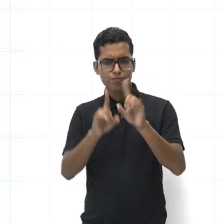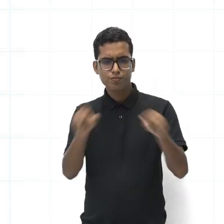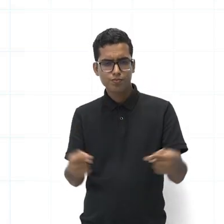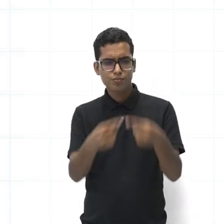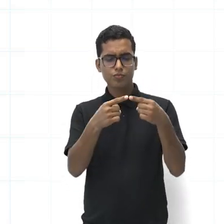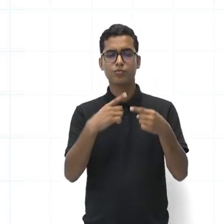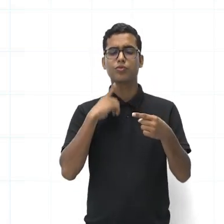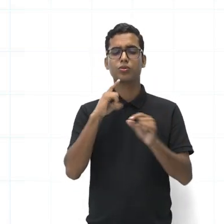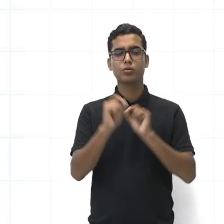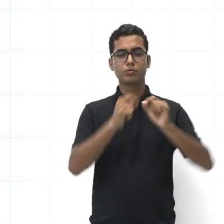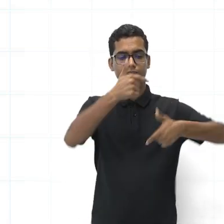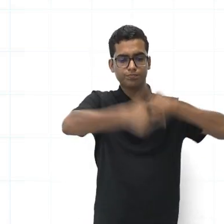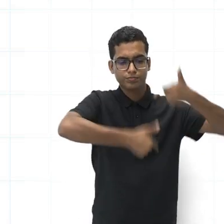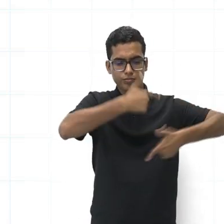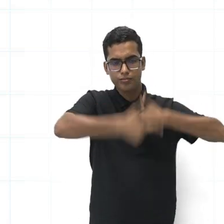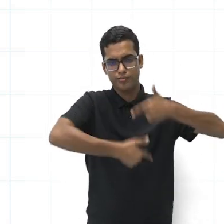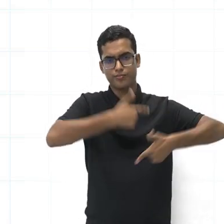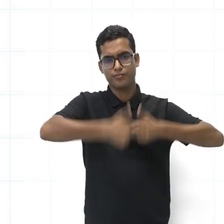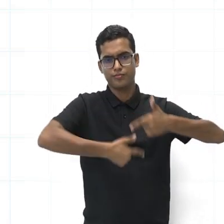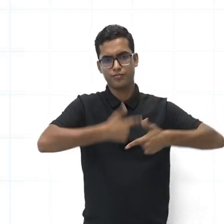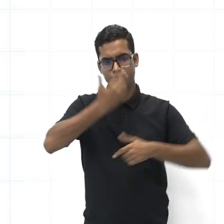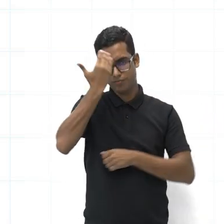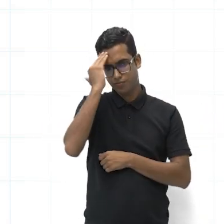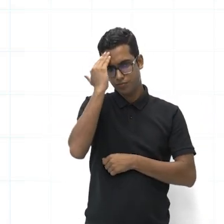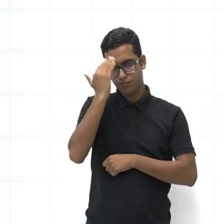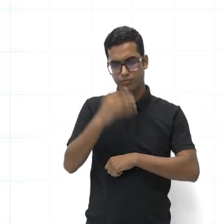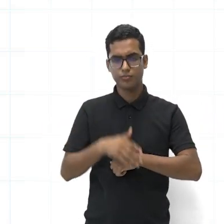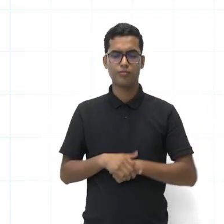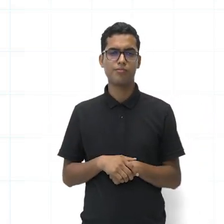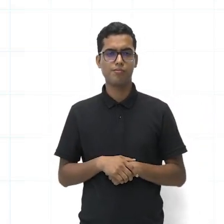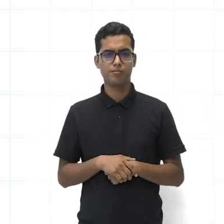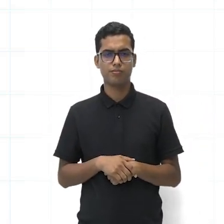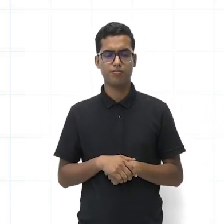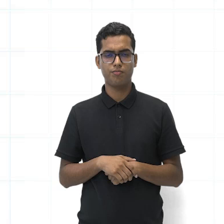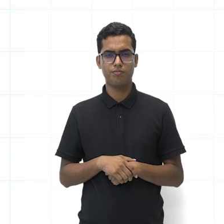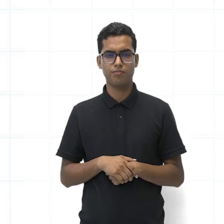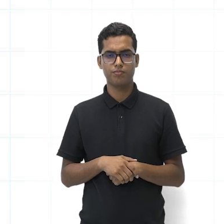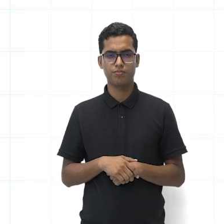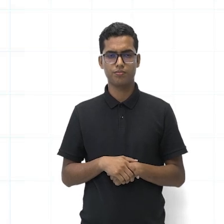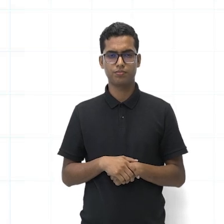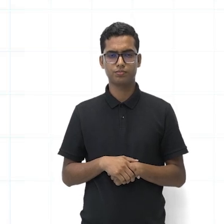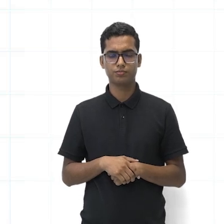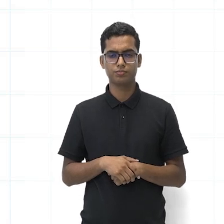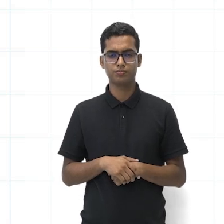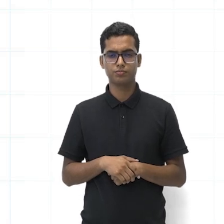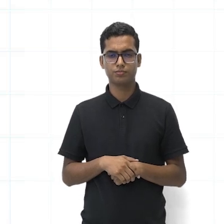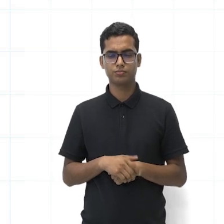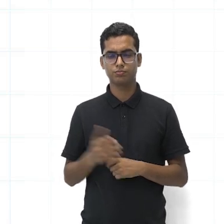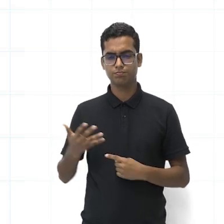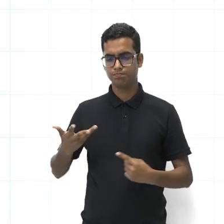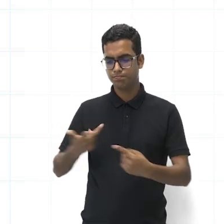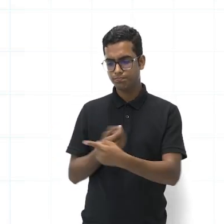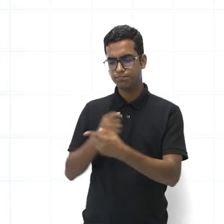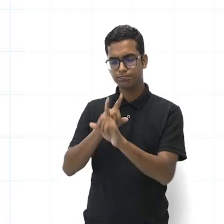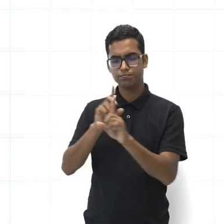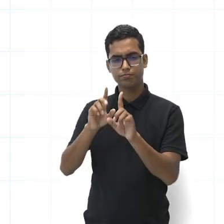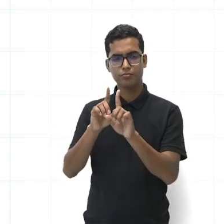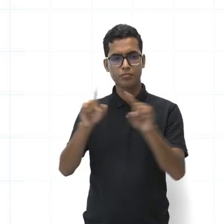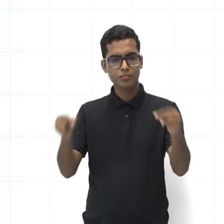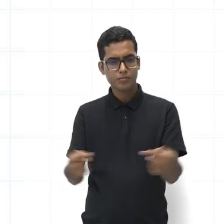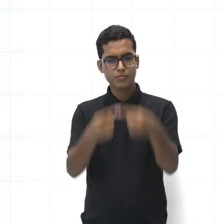a emprego. Job title, employer, work history. São alguns desses aspectos